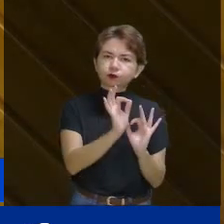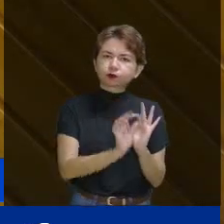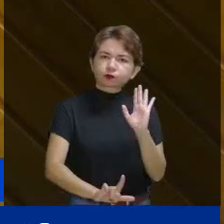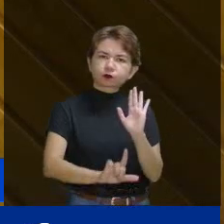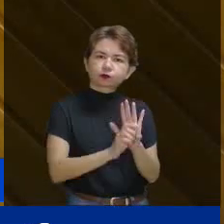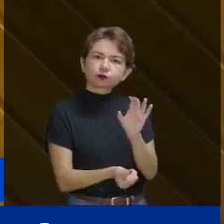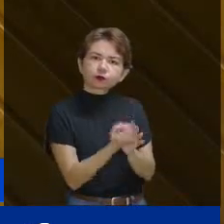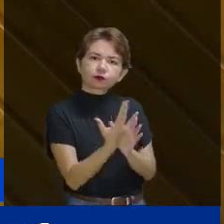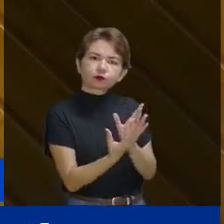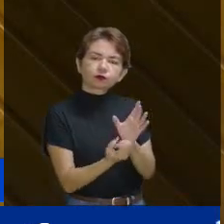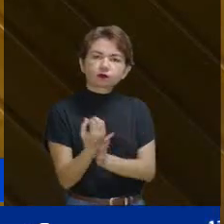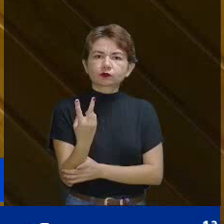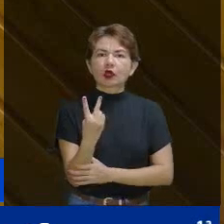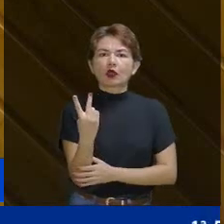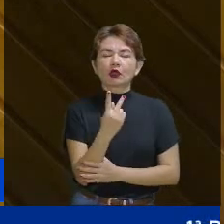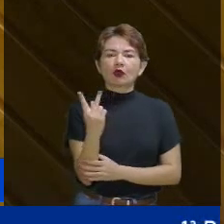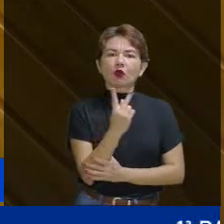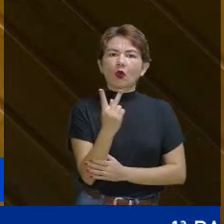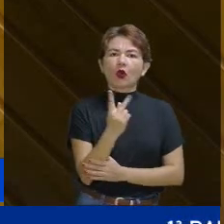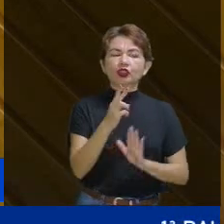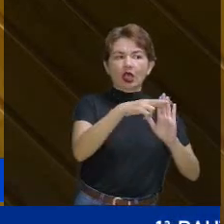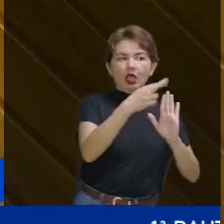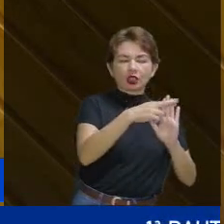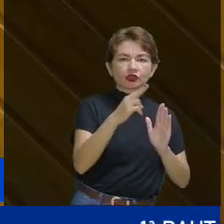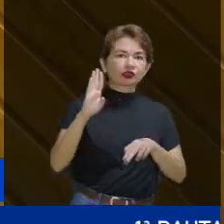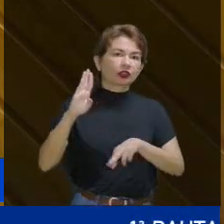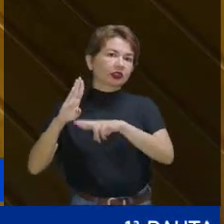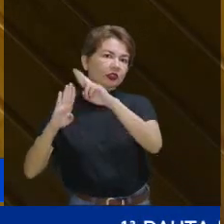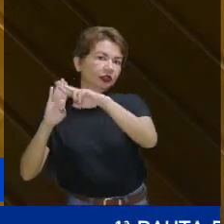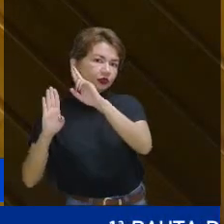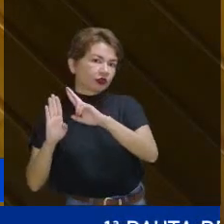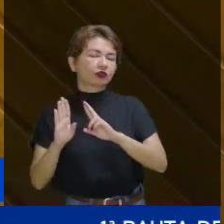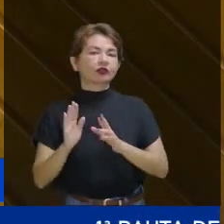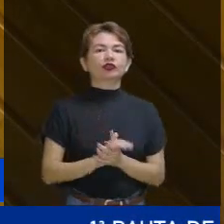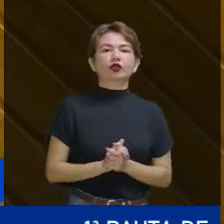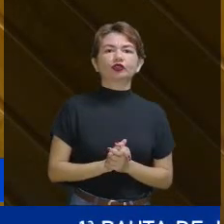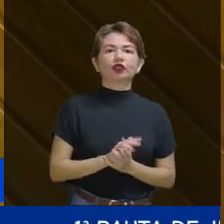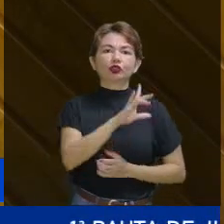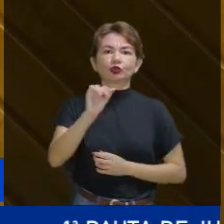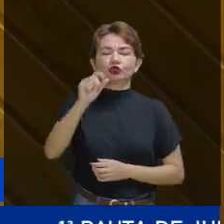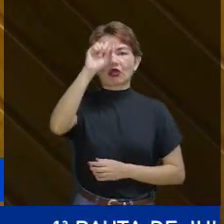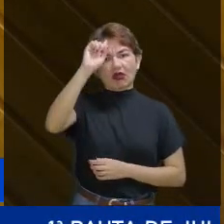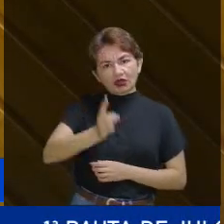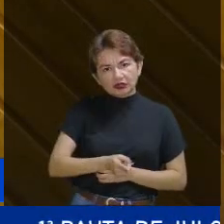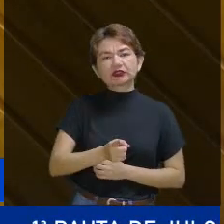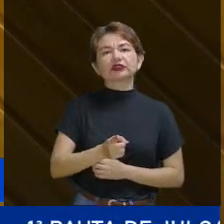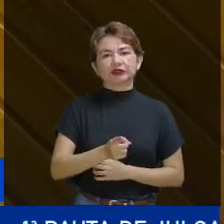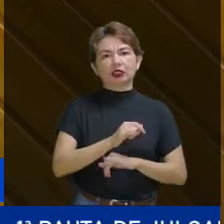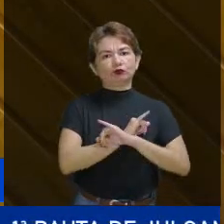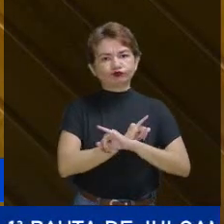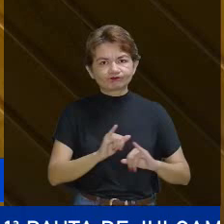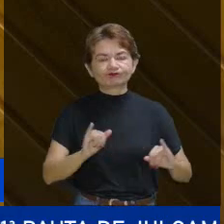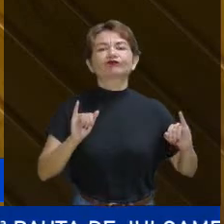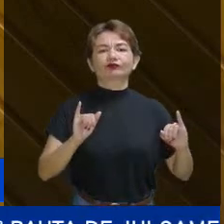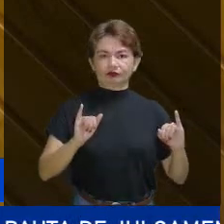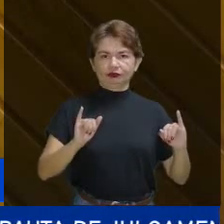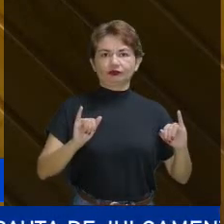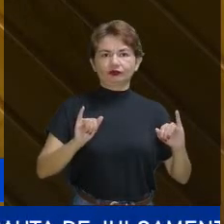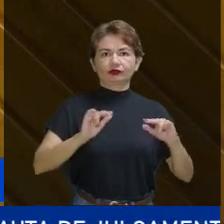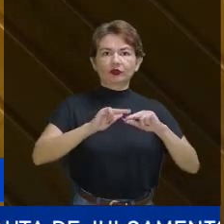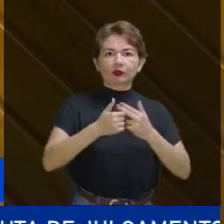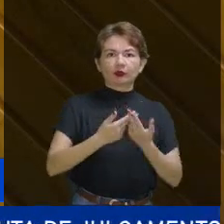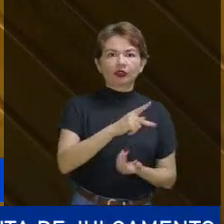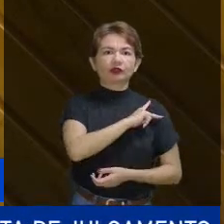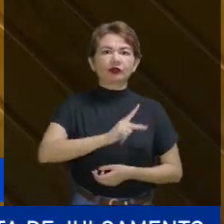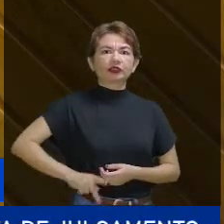de outras resoluções que já existiam e que estavam vigentes no dia em que a decisão foi tomada. Por isso,